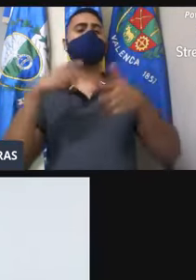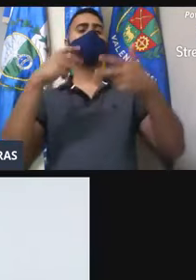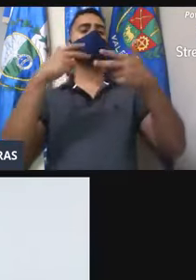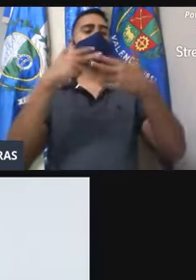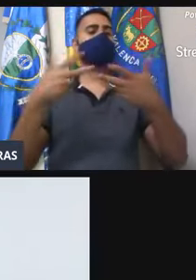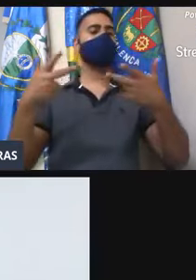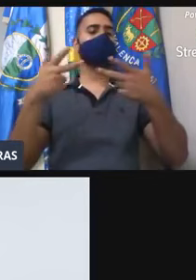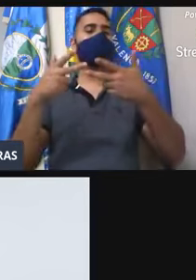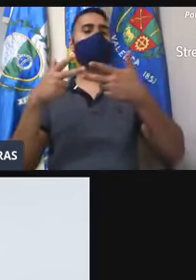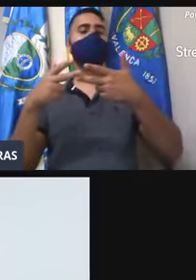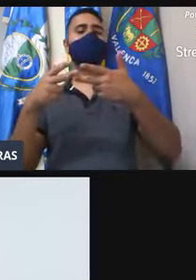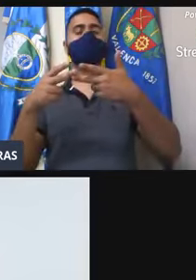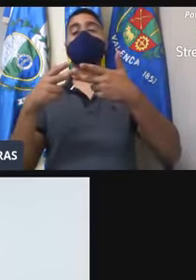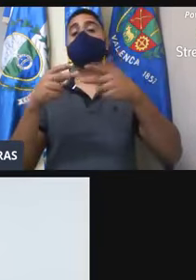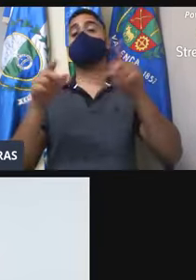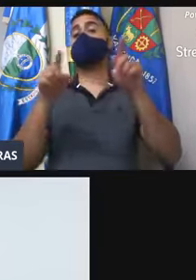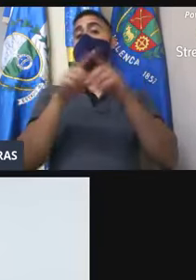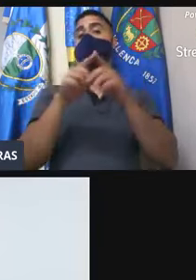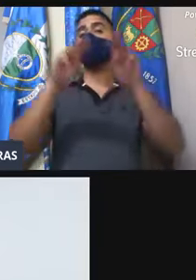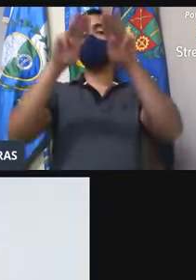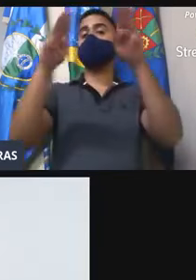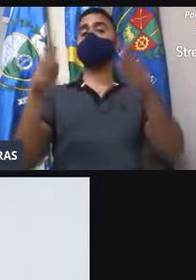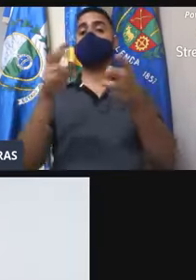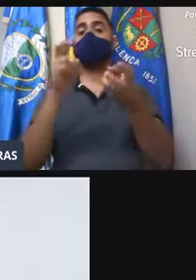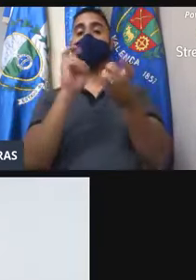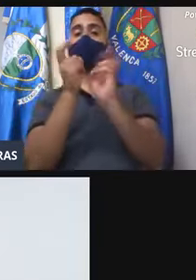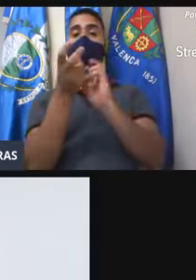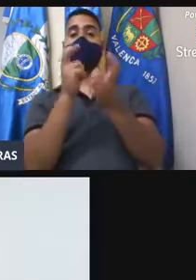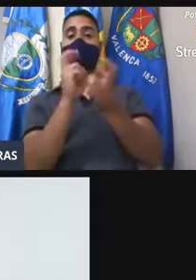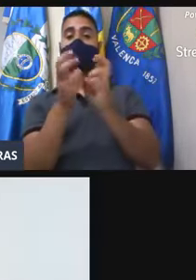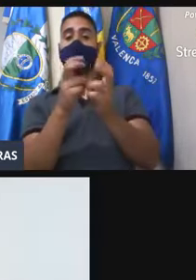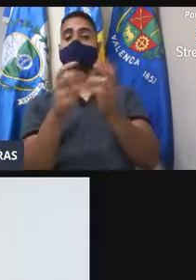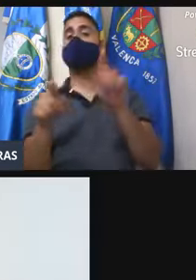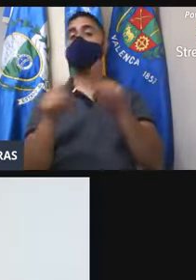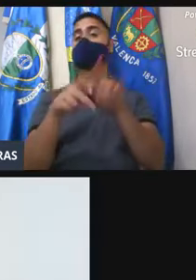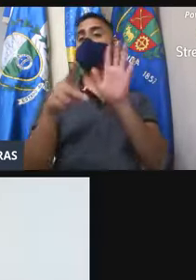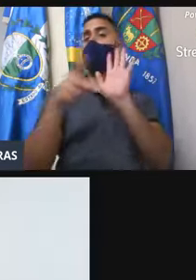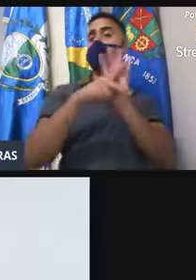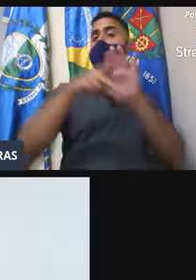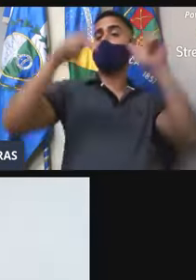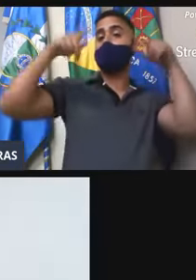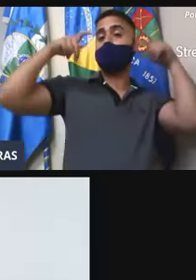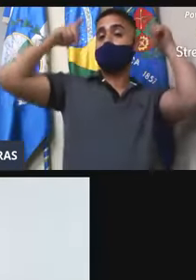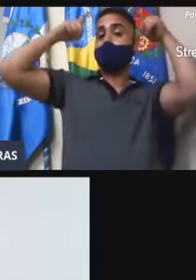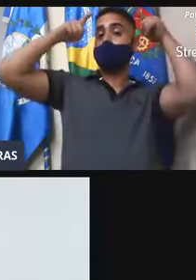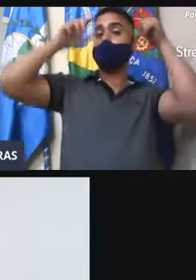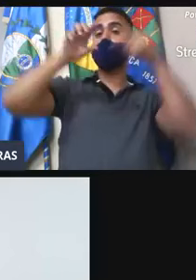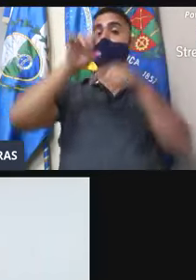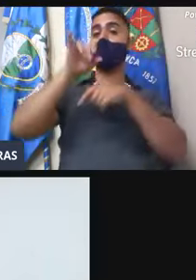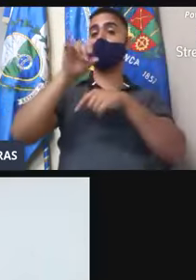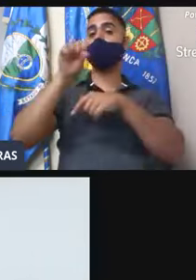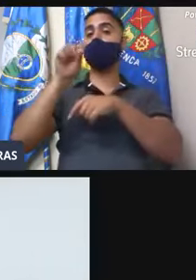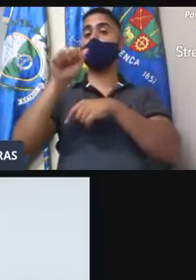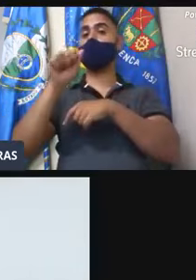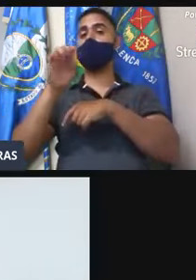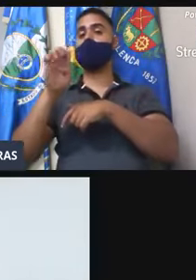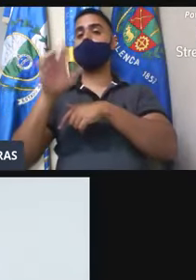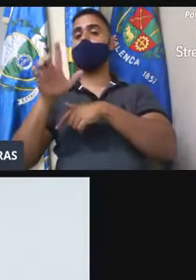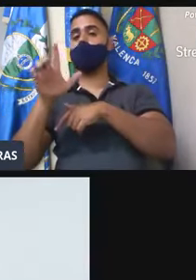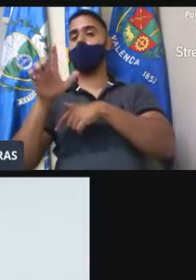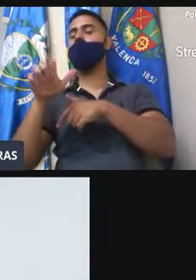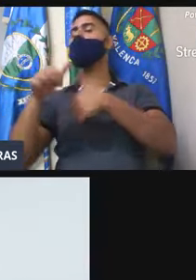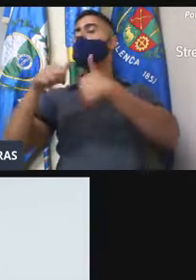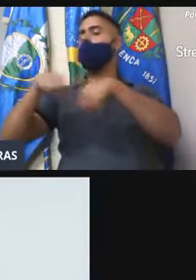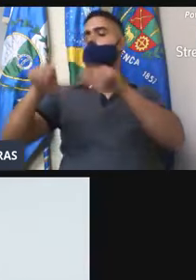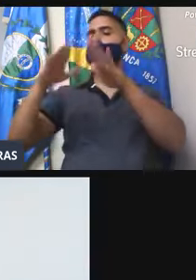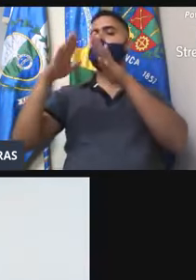museu ferroviário, os pertences da própria Princesa Isabel, que estavam na